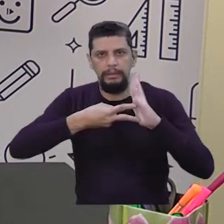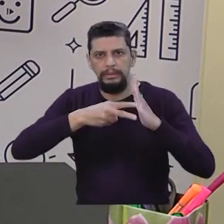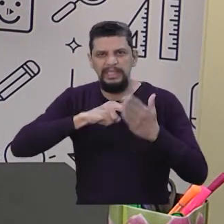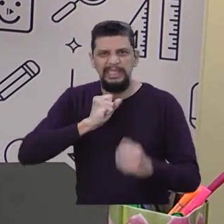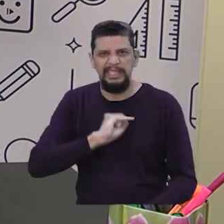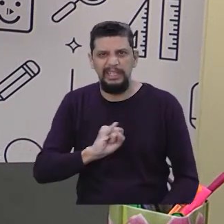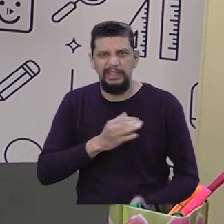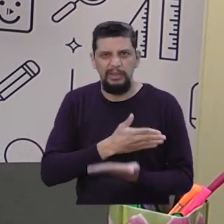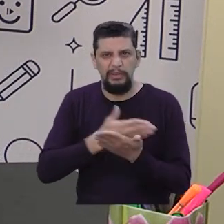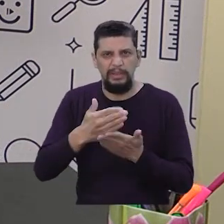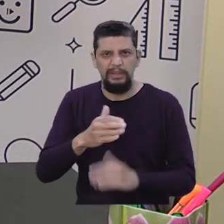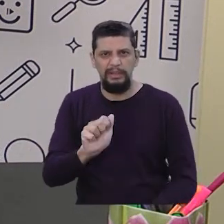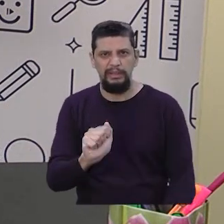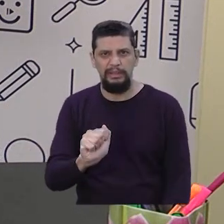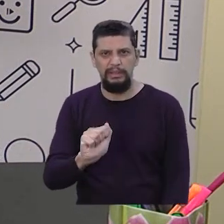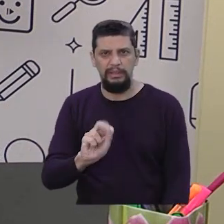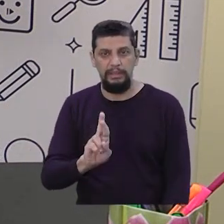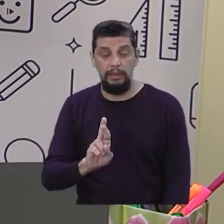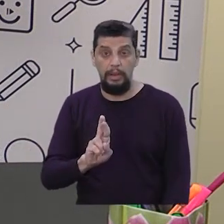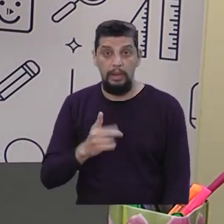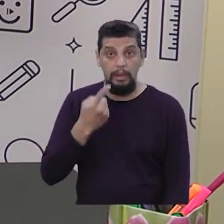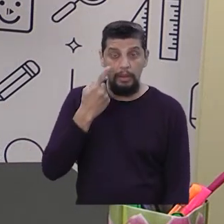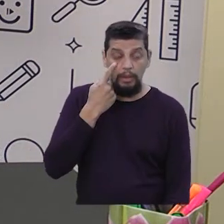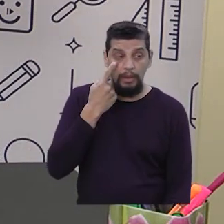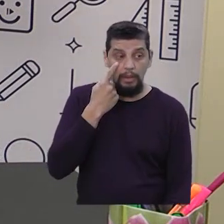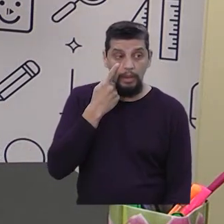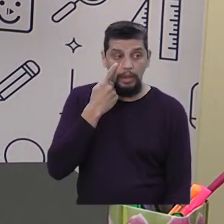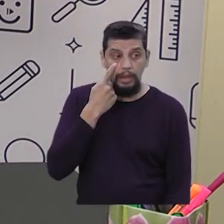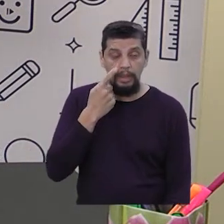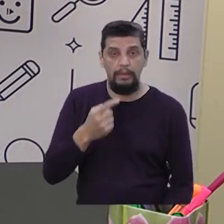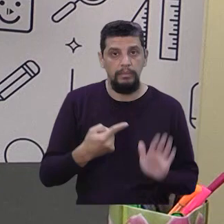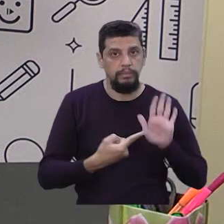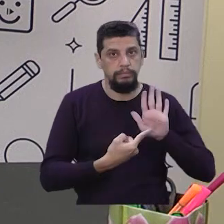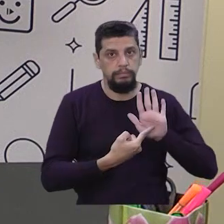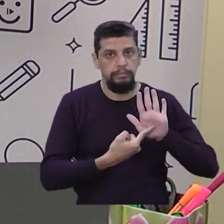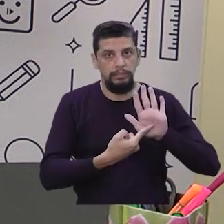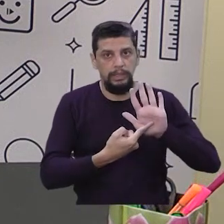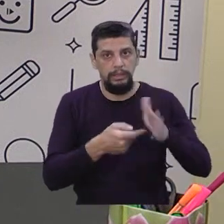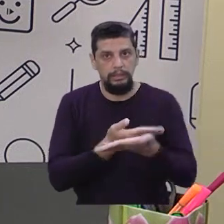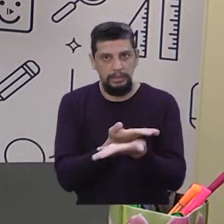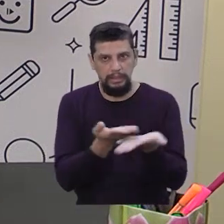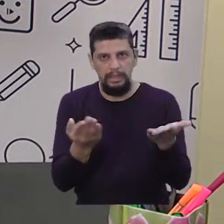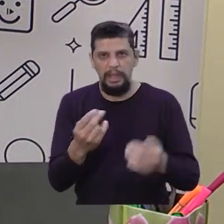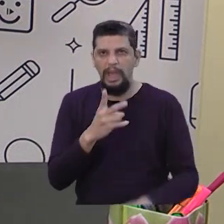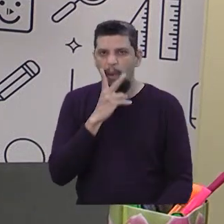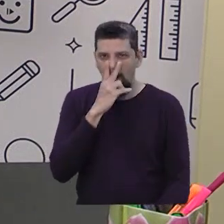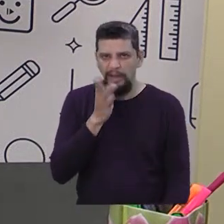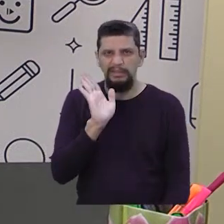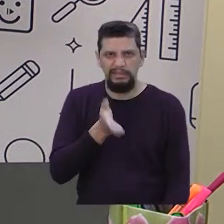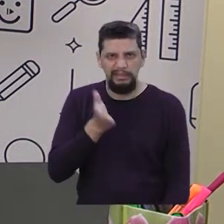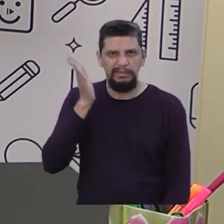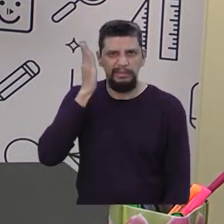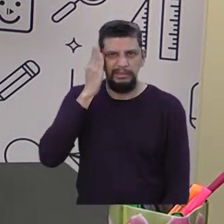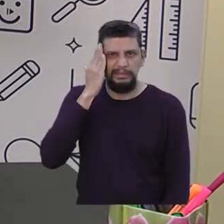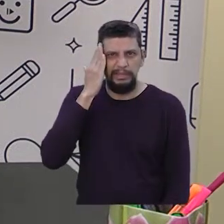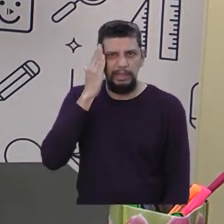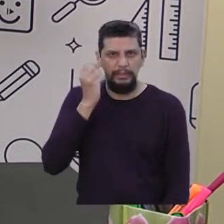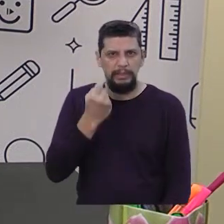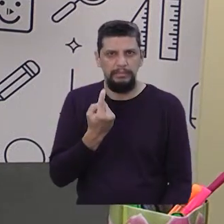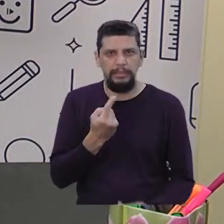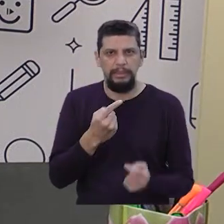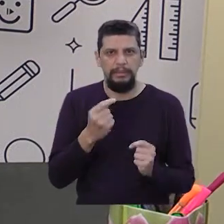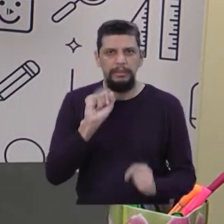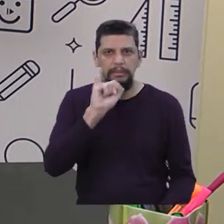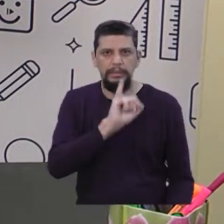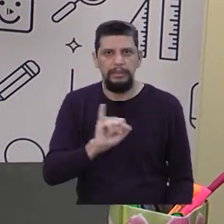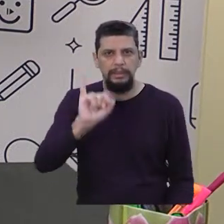que começa com ar? Olha, eu vou mostrar para vocês. Eu acho que vocês já sabem o que é essa imagem